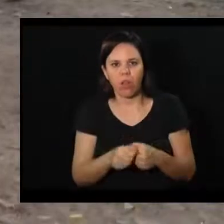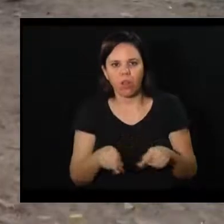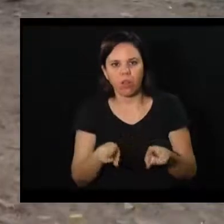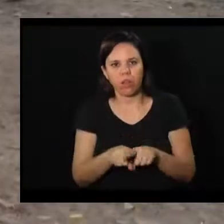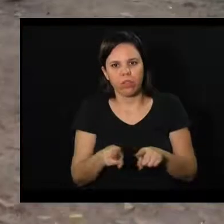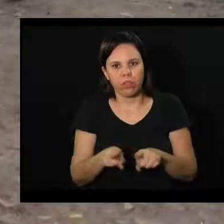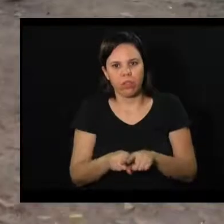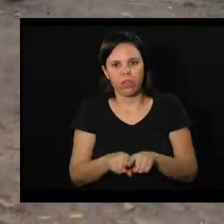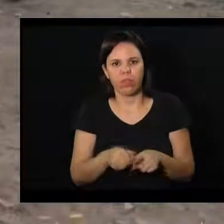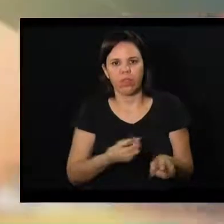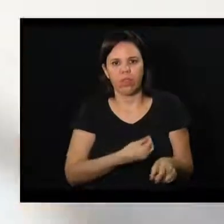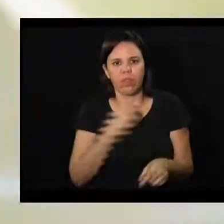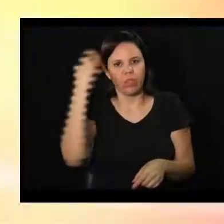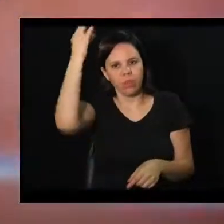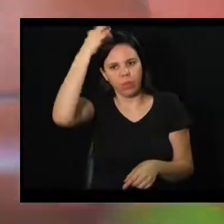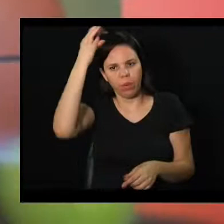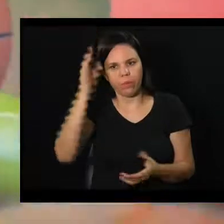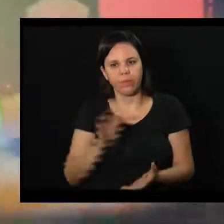aspecto espiritual.